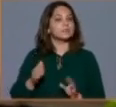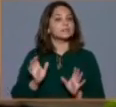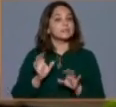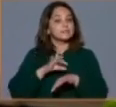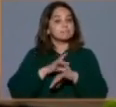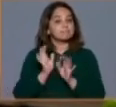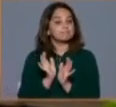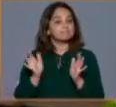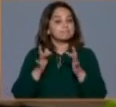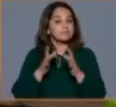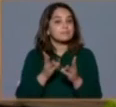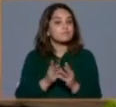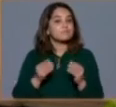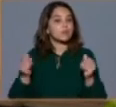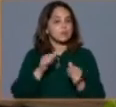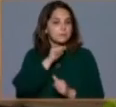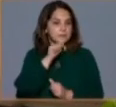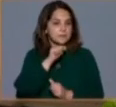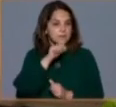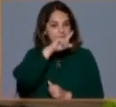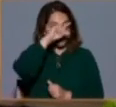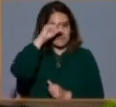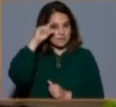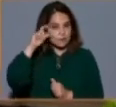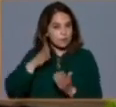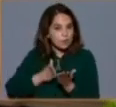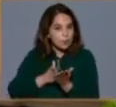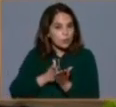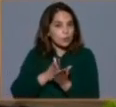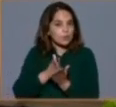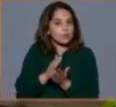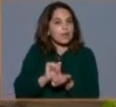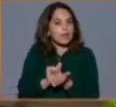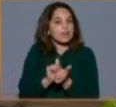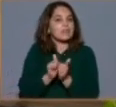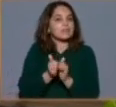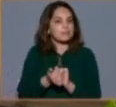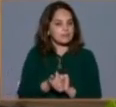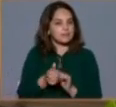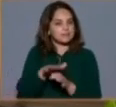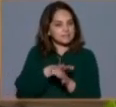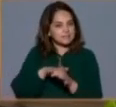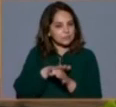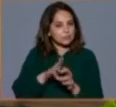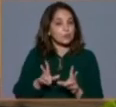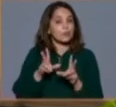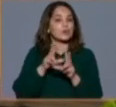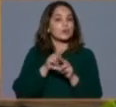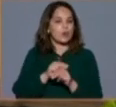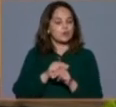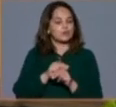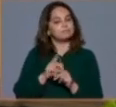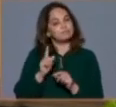esta dificuldade que atravessamos, ainda nos vamos adaptando a cada circunstância nova. Portanto, é bom